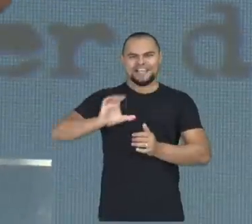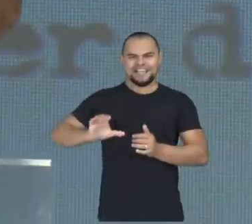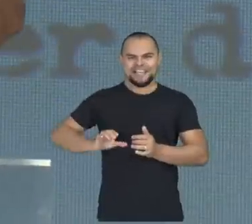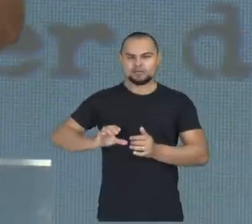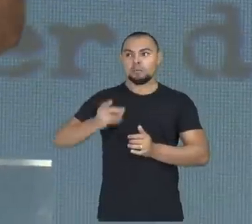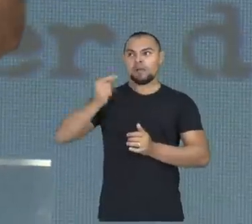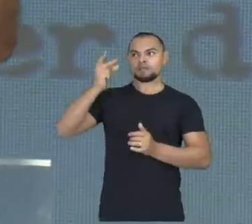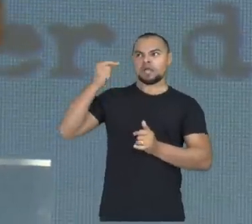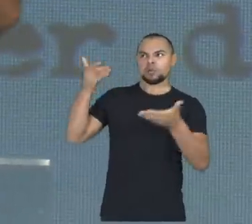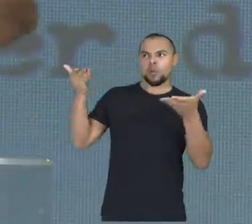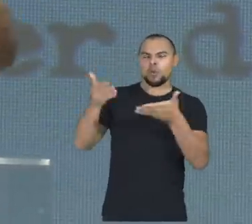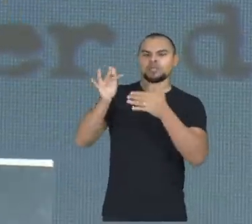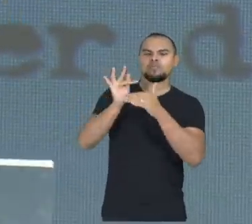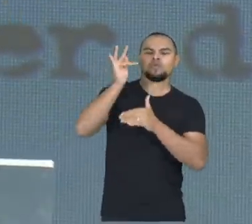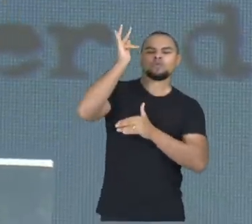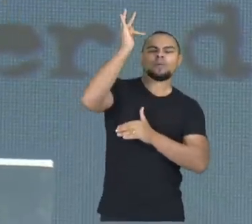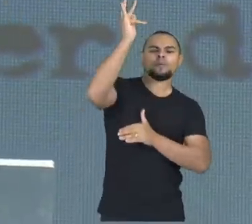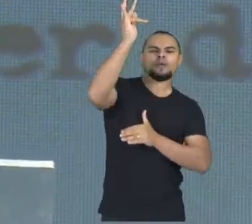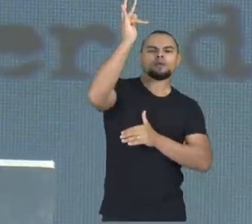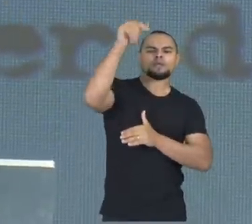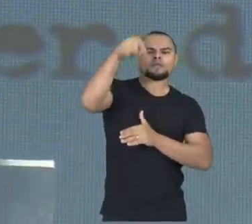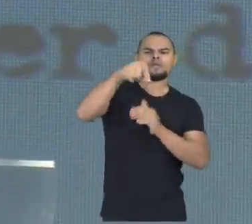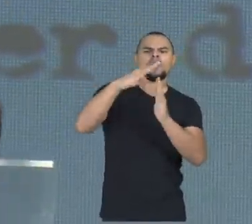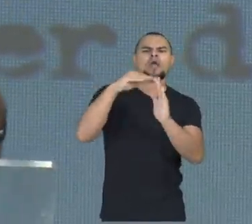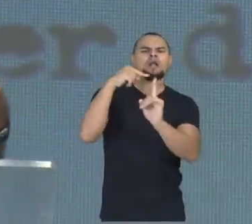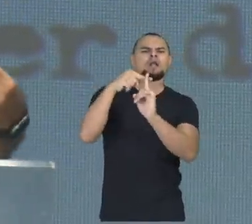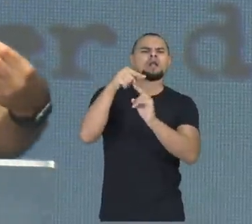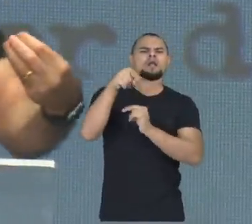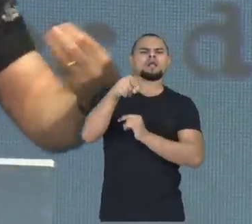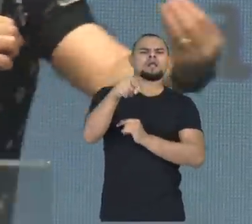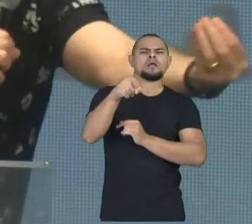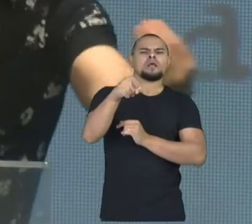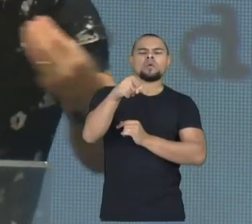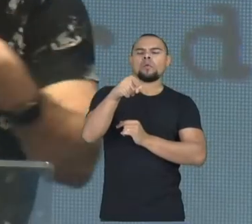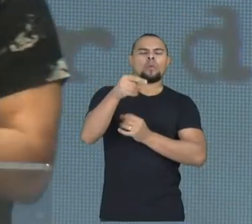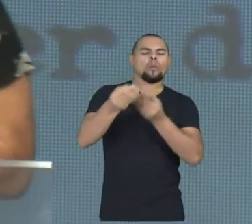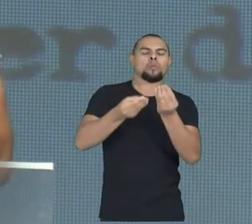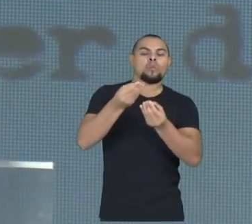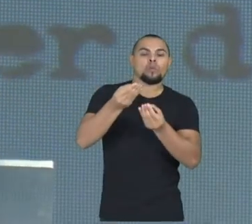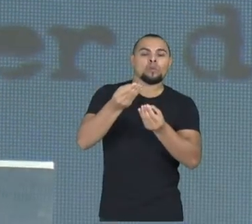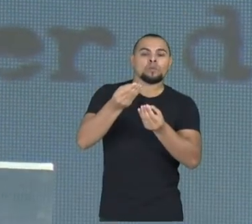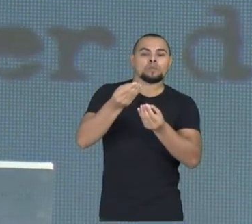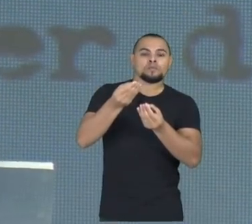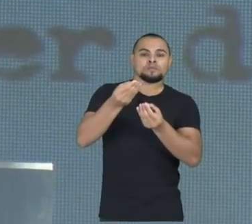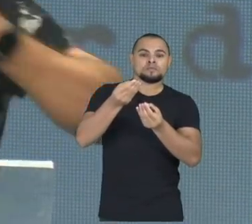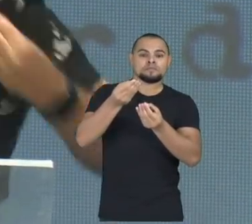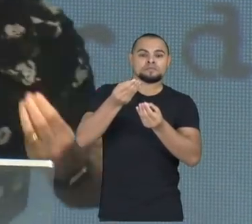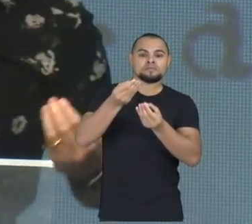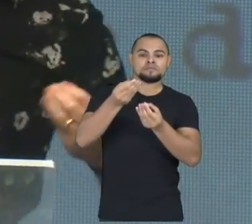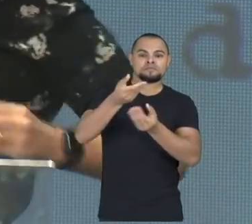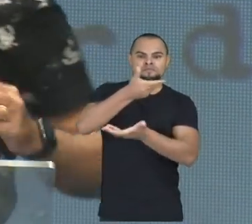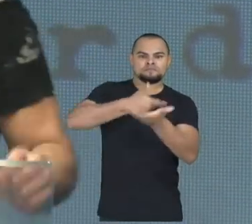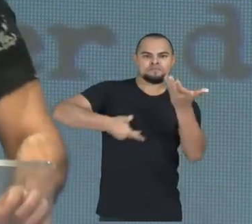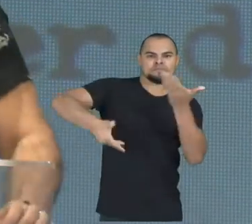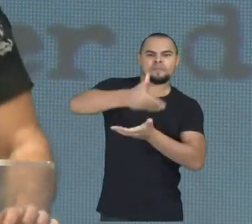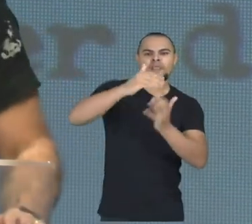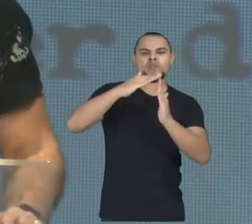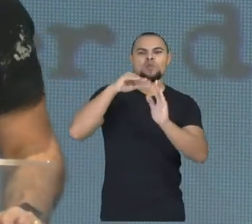virão, ela se expressa no viver em uma igreja